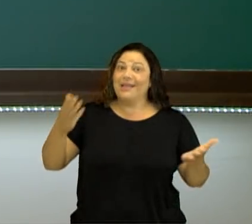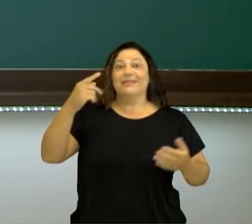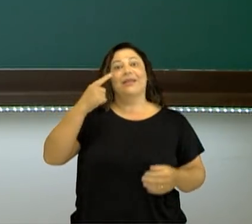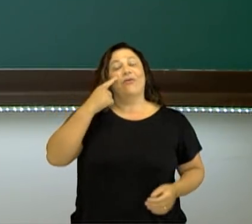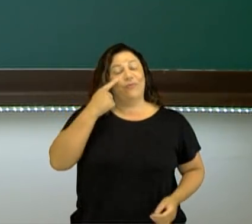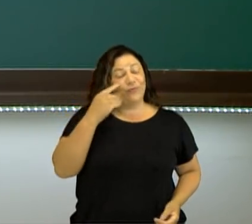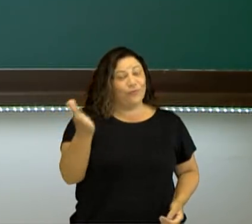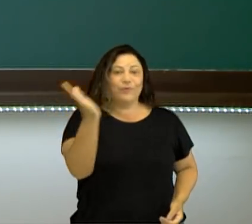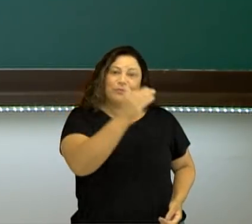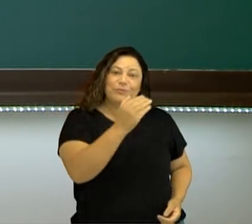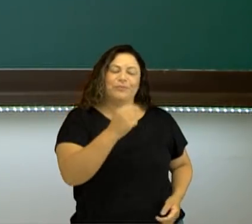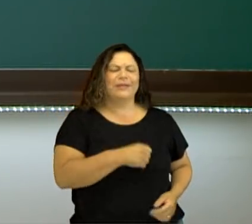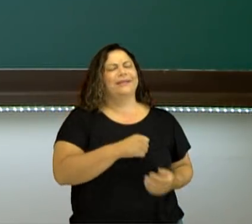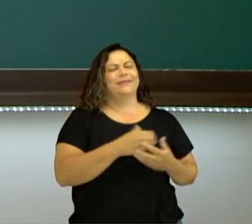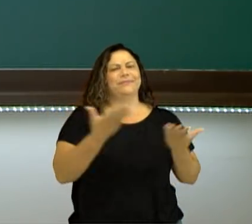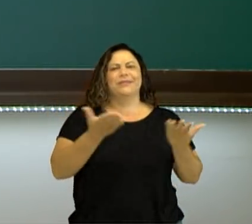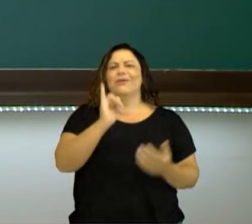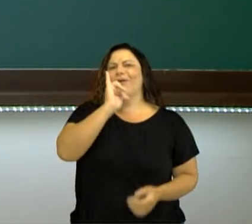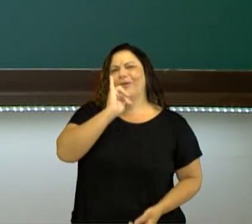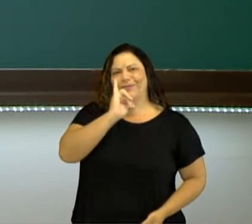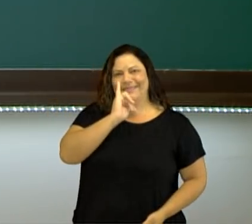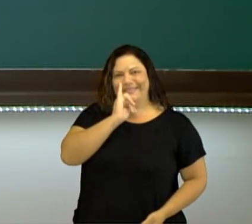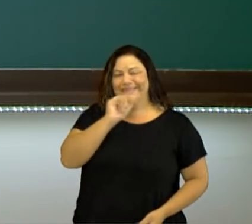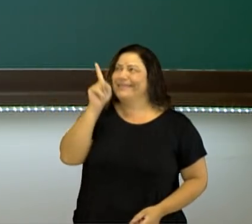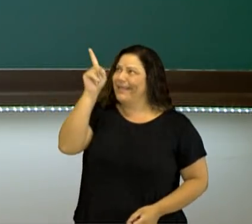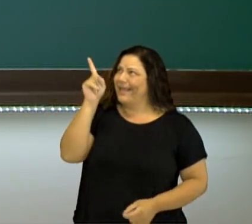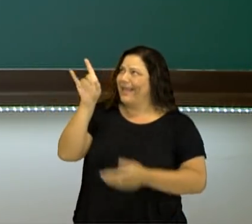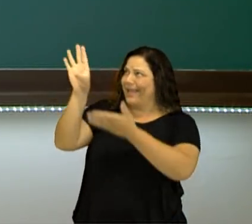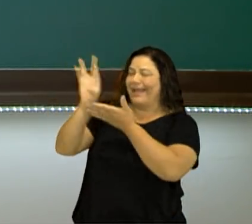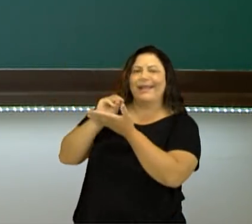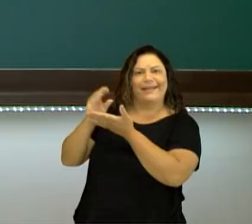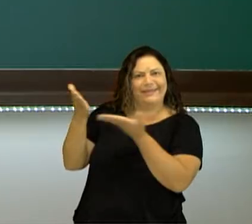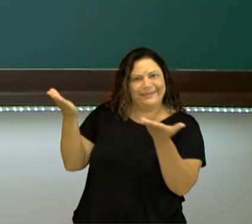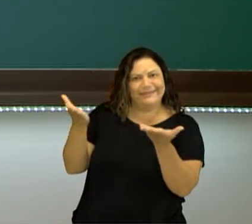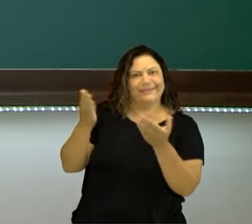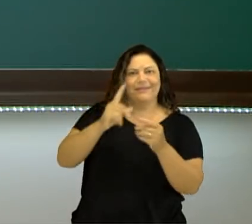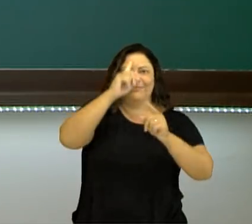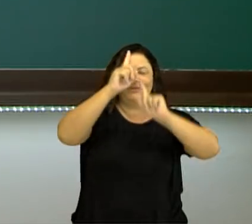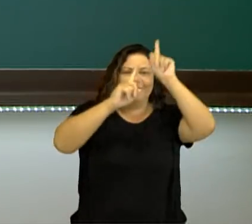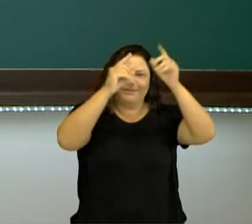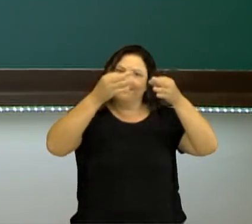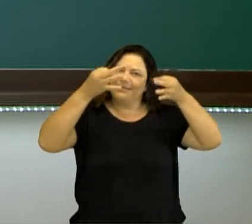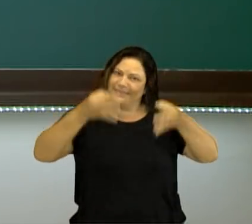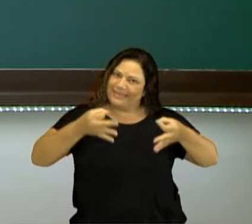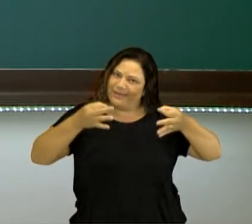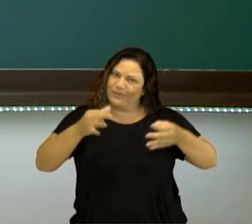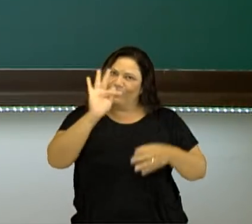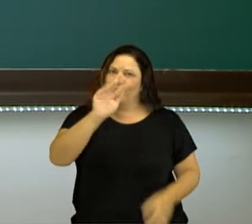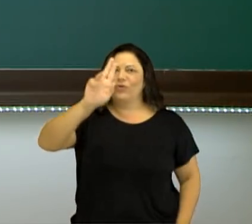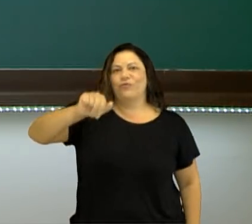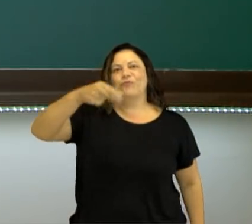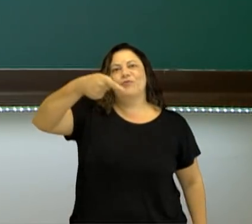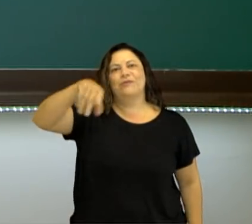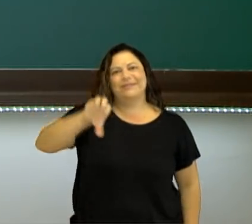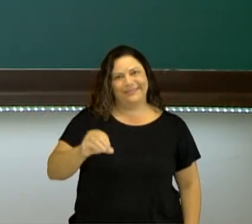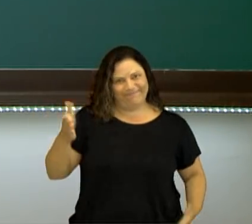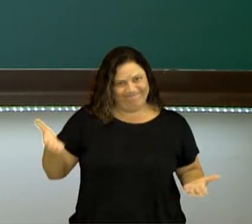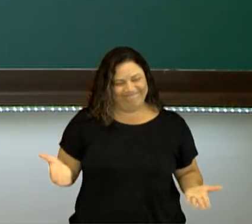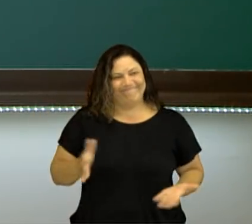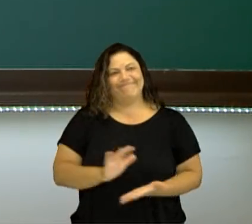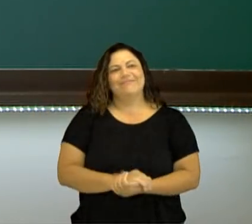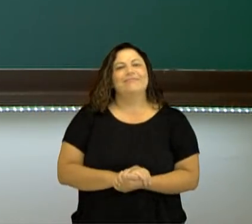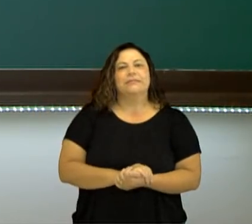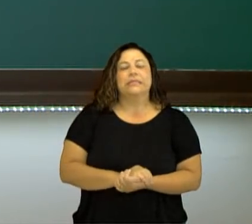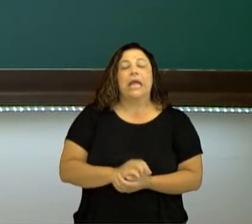acompanhe melhor o desenrolar deste exemplo para você formar direitinho a ideia de ser uma função, tá? Se o